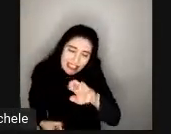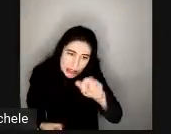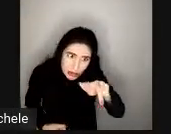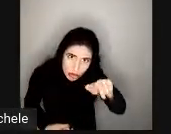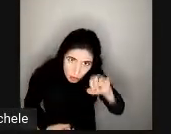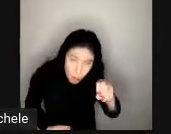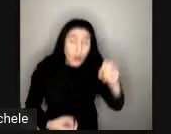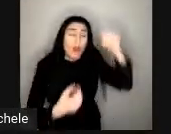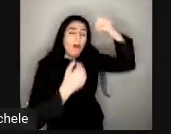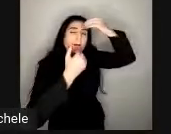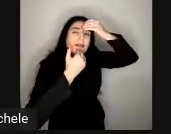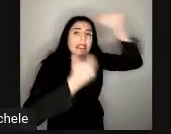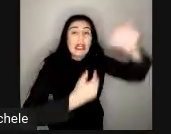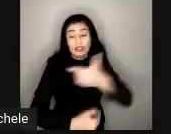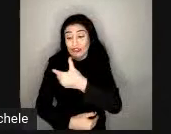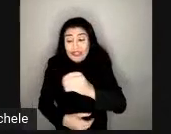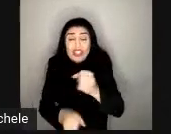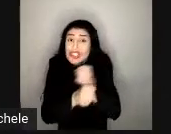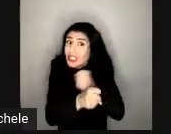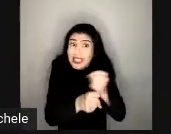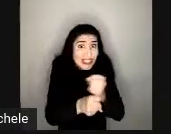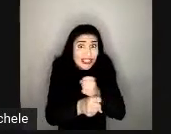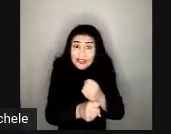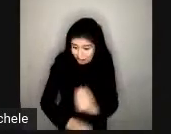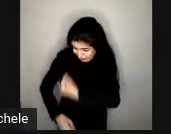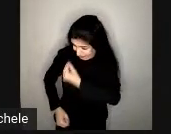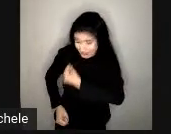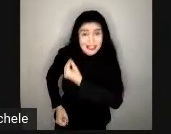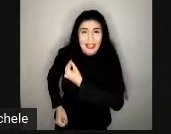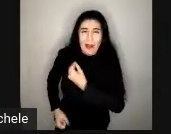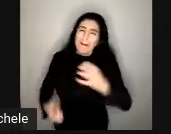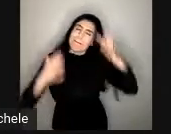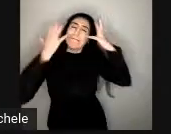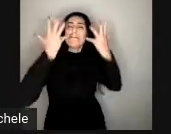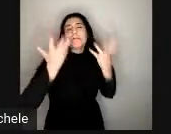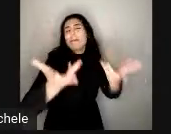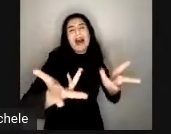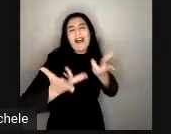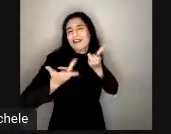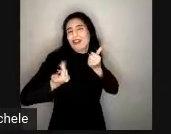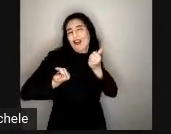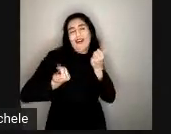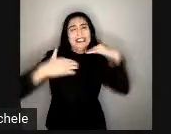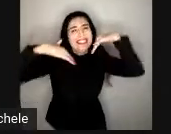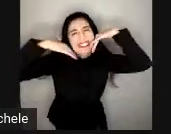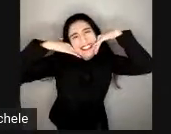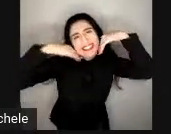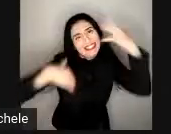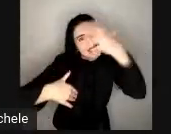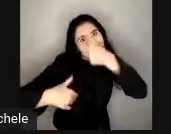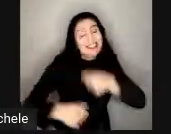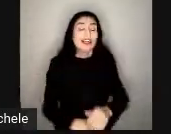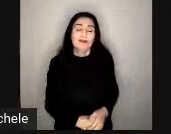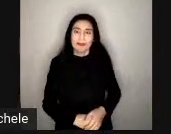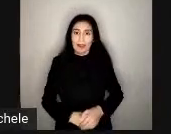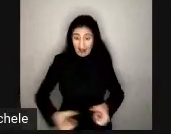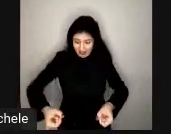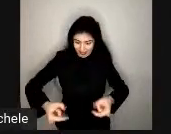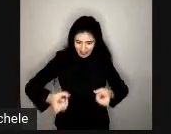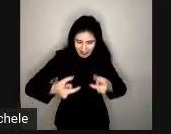anos, viva, linda, maravilhosa, como sempre digo às pessoas, porque sobreviver a um câncer é uma vitória